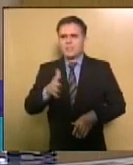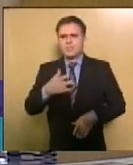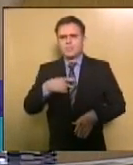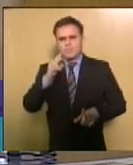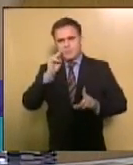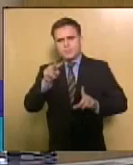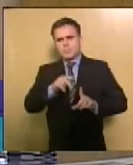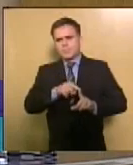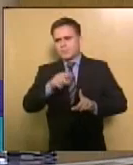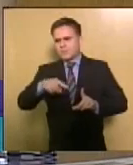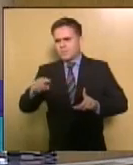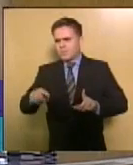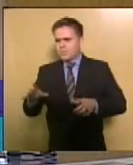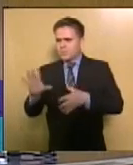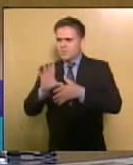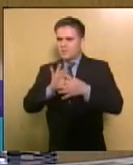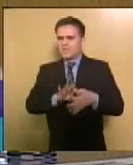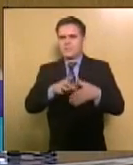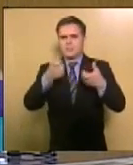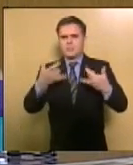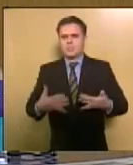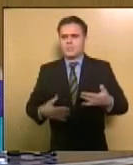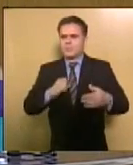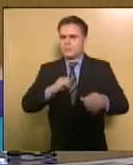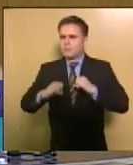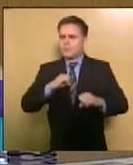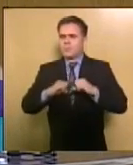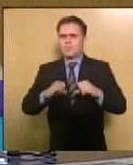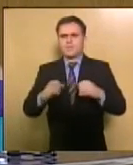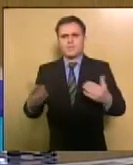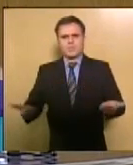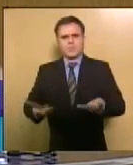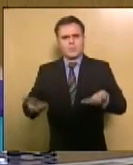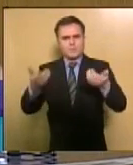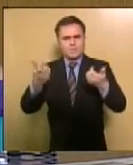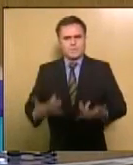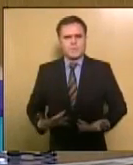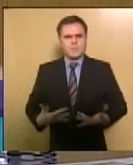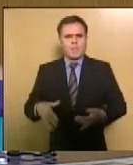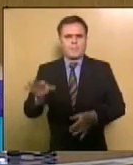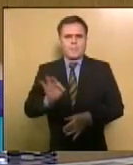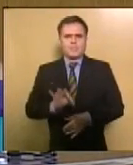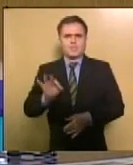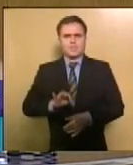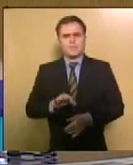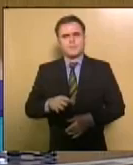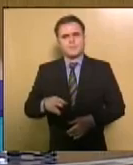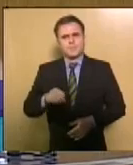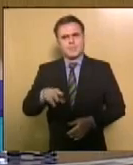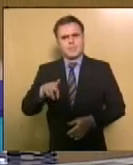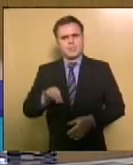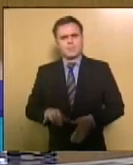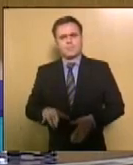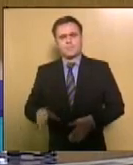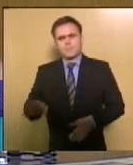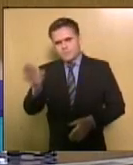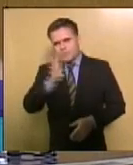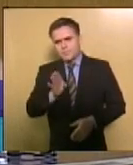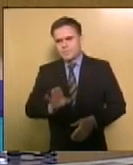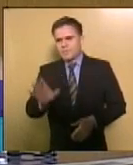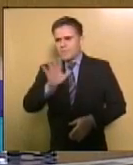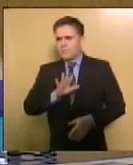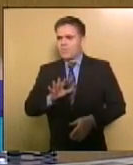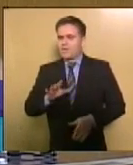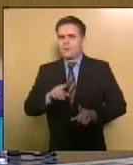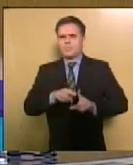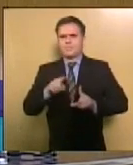contexto que a gente tá aqui fazendo esse debate onde se situa em relação à média Nacional acho que a o gráfico ele é